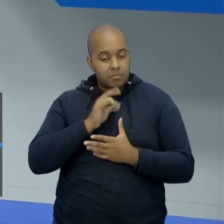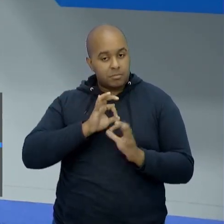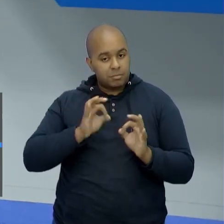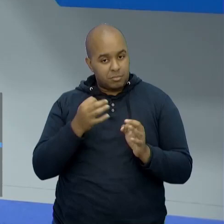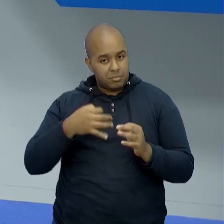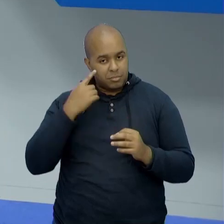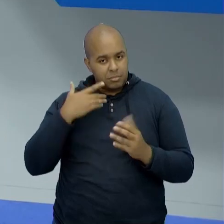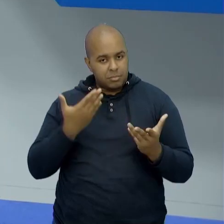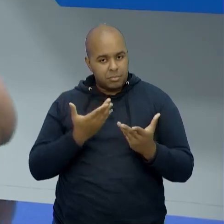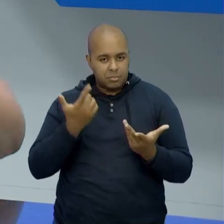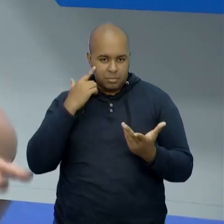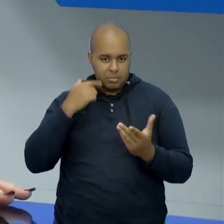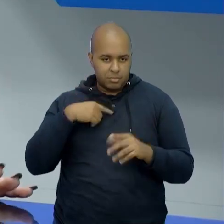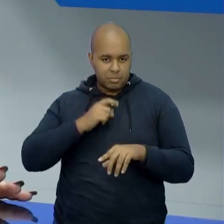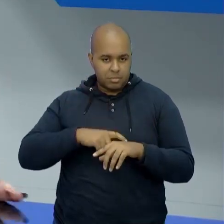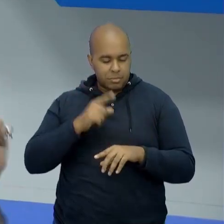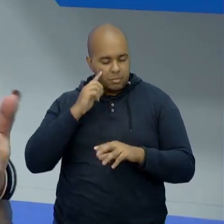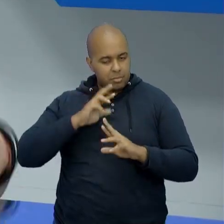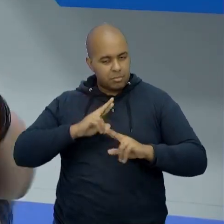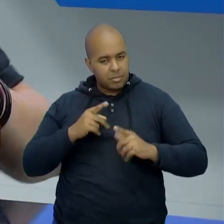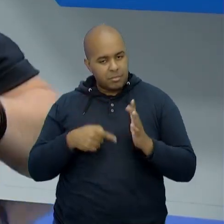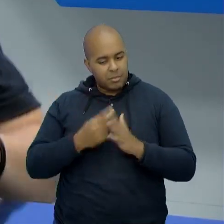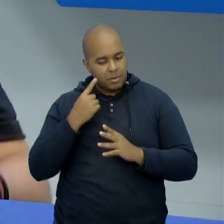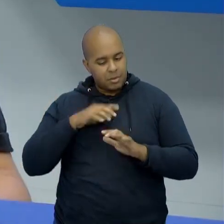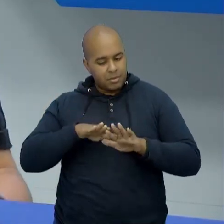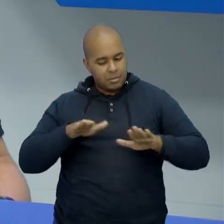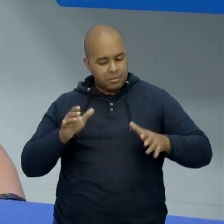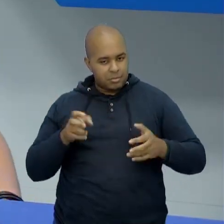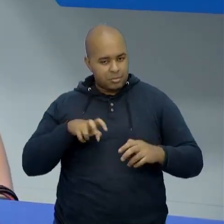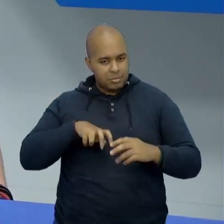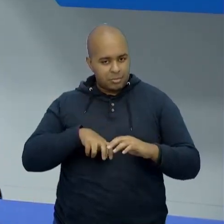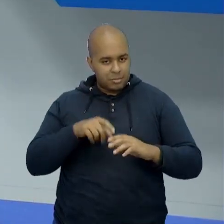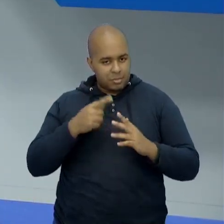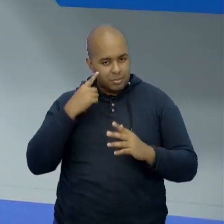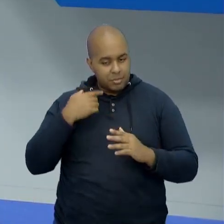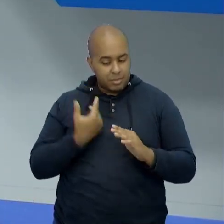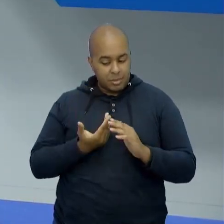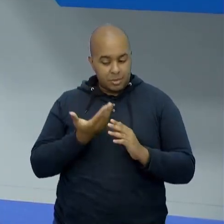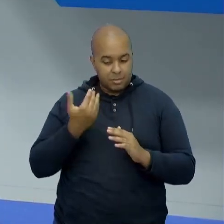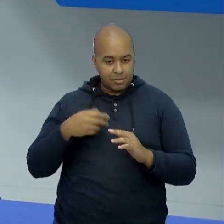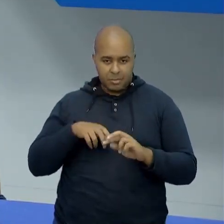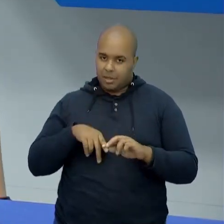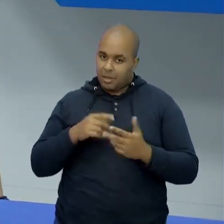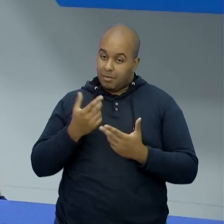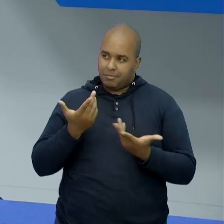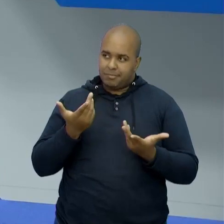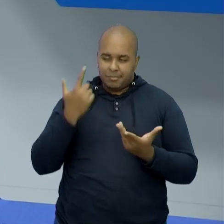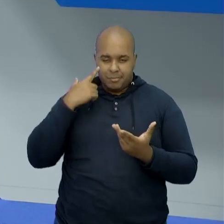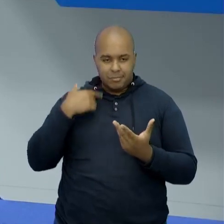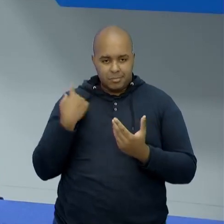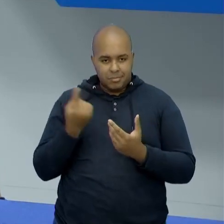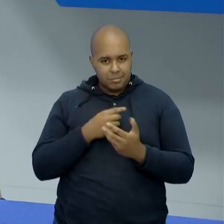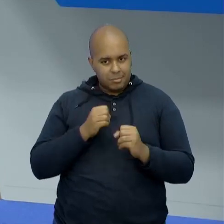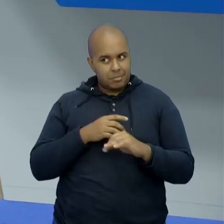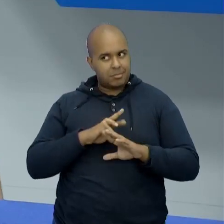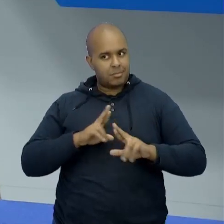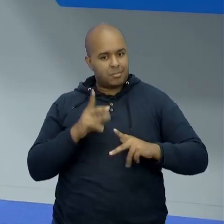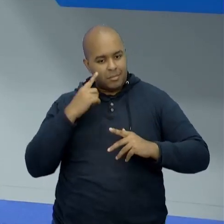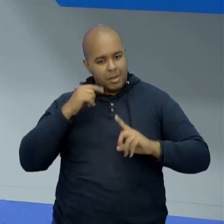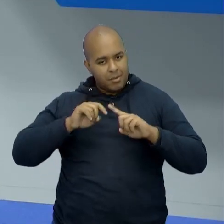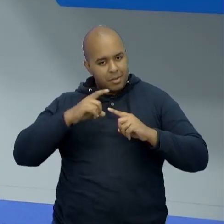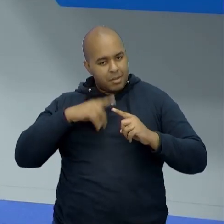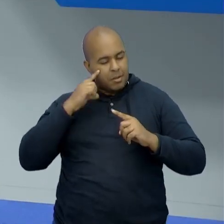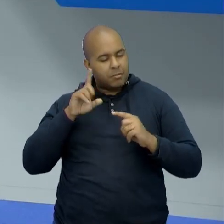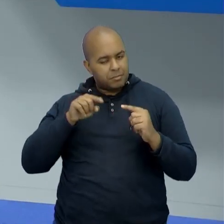maravilhoso. E hoje, num momento meio diferente. Primeiro que eu tô sentada, segundo que eu tô sentada atrás de uma mesa, o que já é um milagre para as nossas aulas. Mas